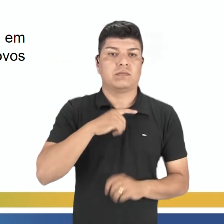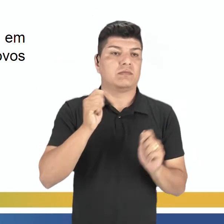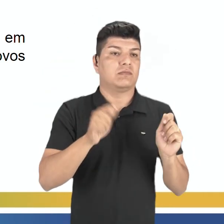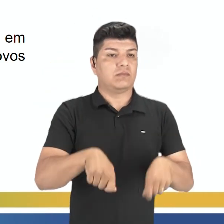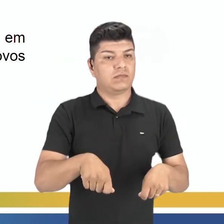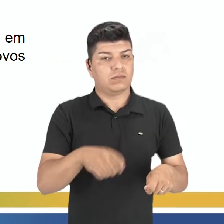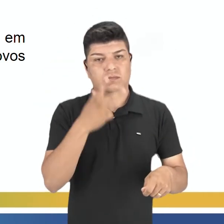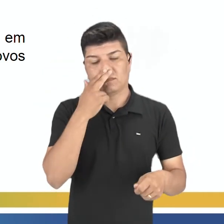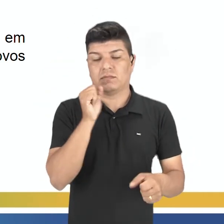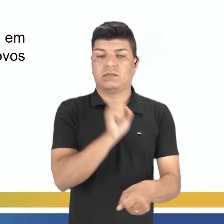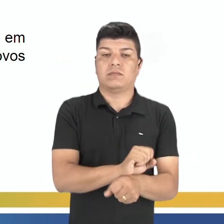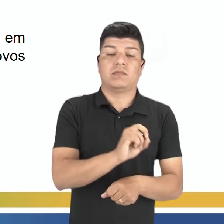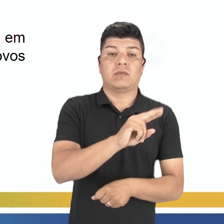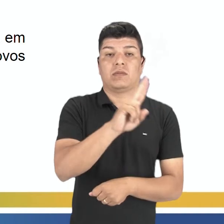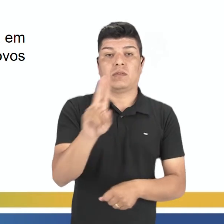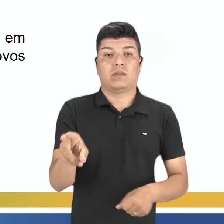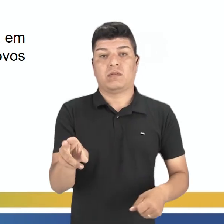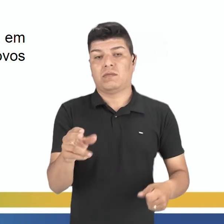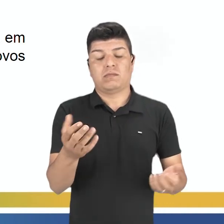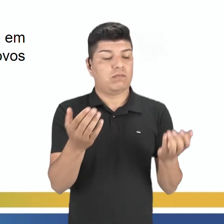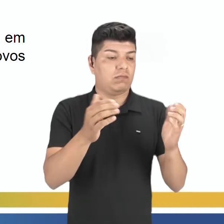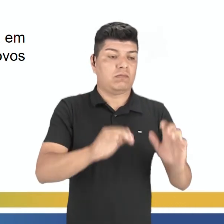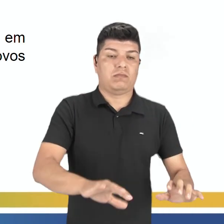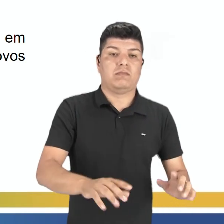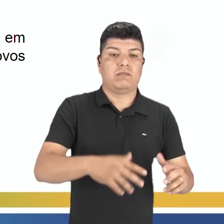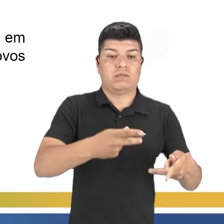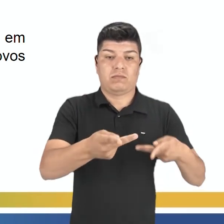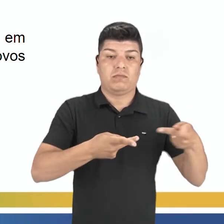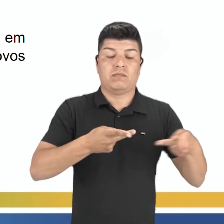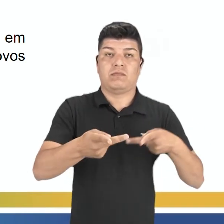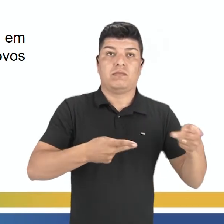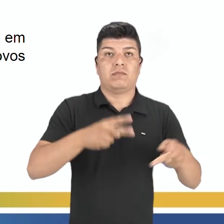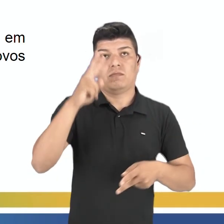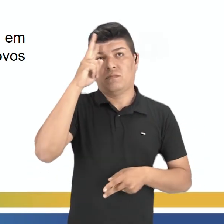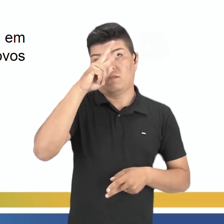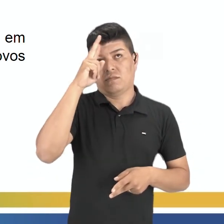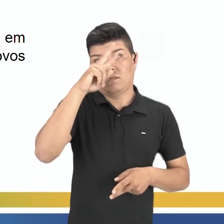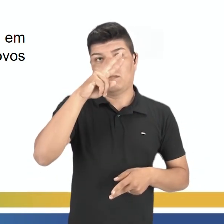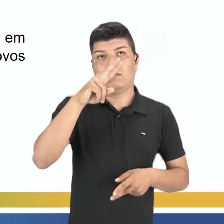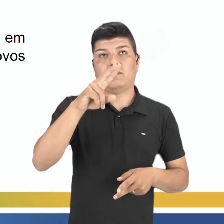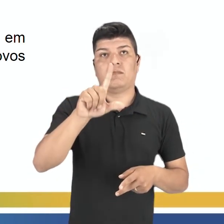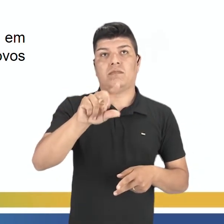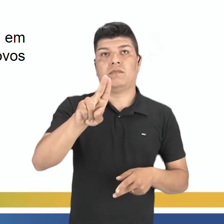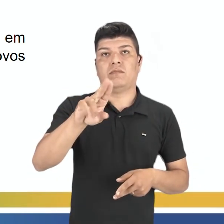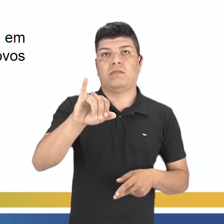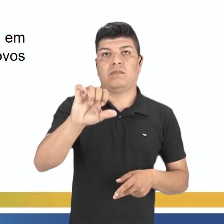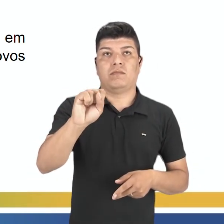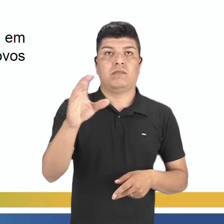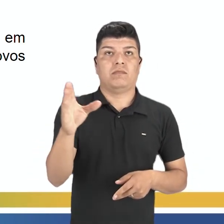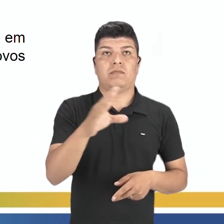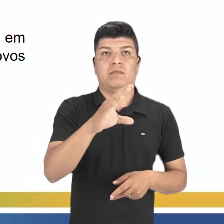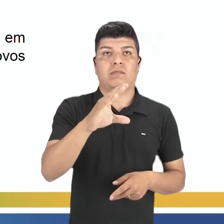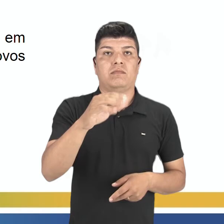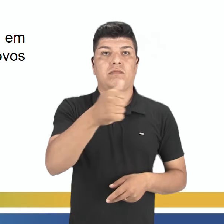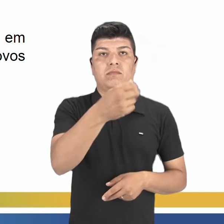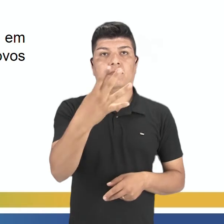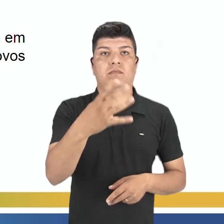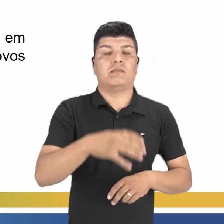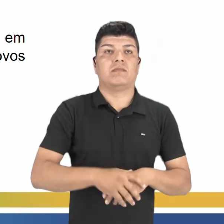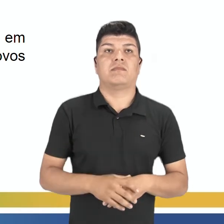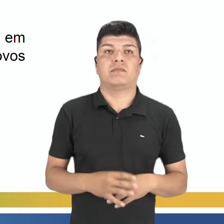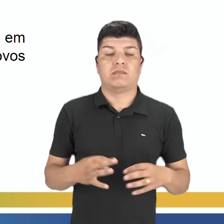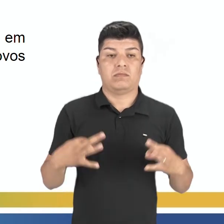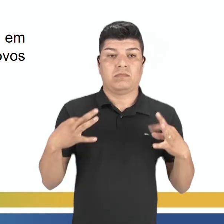pudesse interromper ou se opor aos meus projetos. Aí a memória de Luís XIV para o ano de 1661. Para